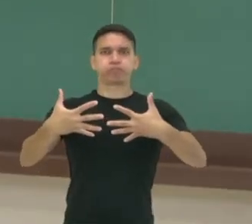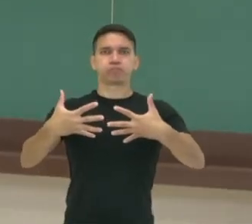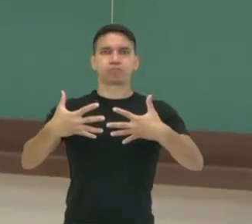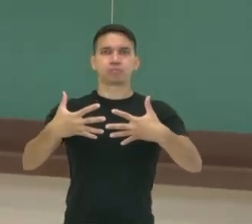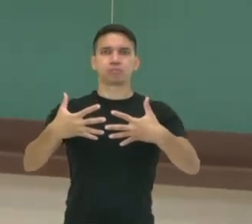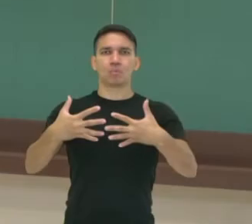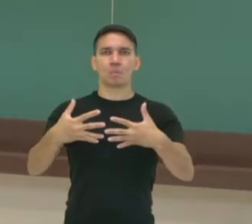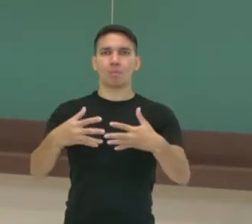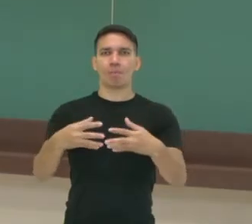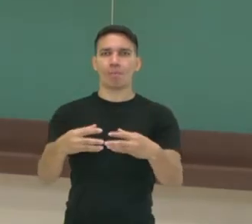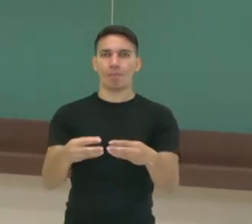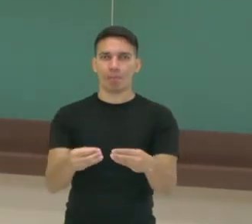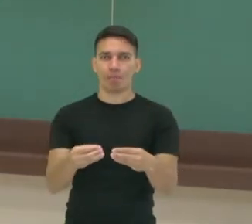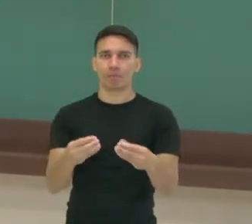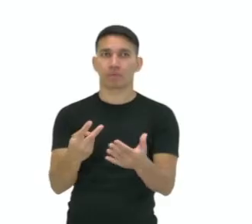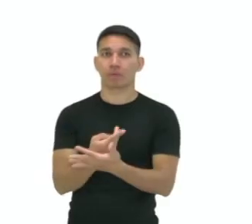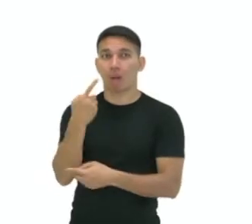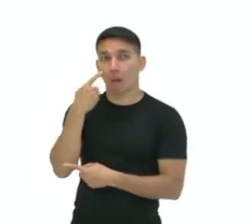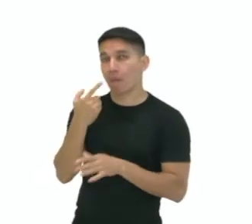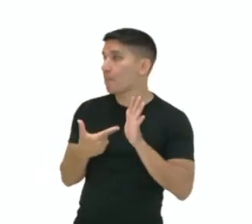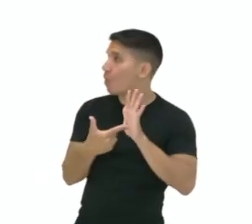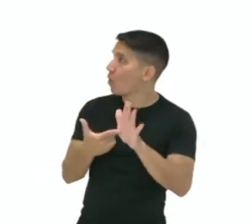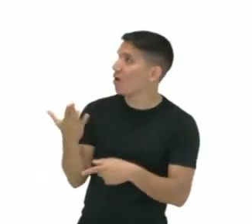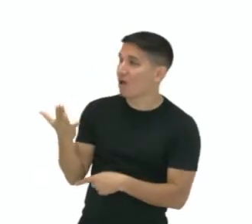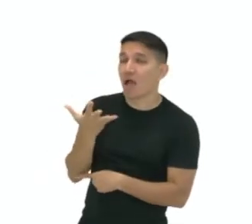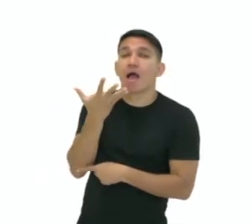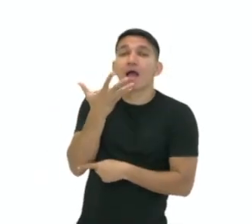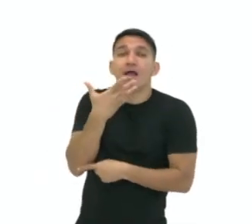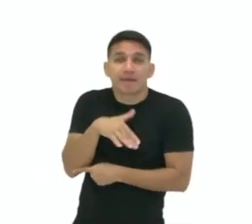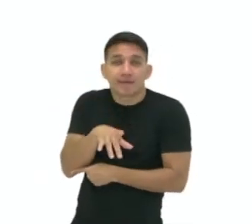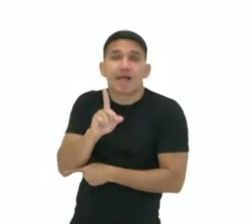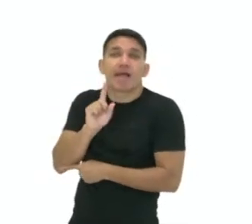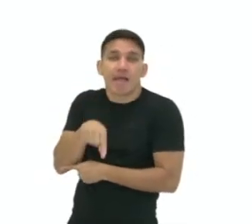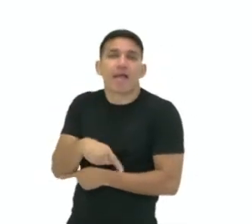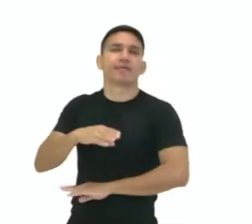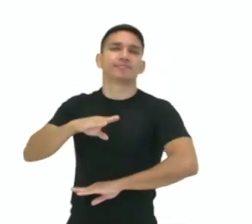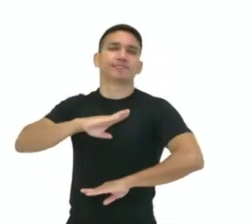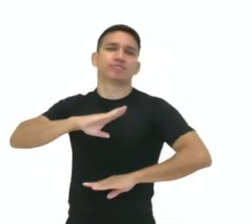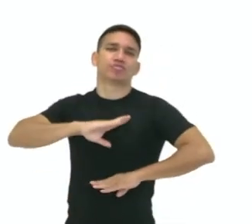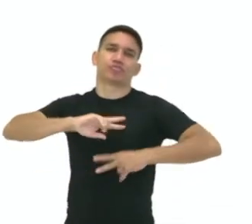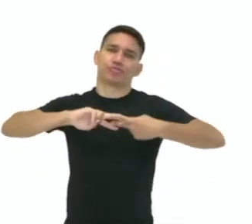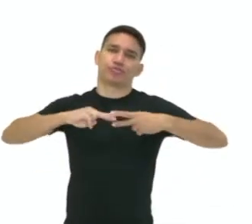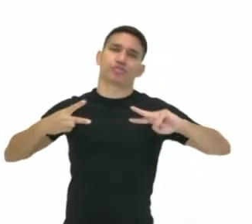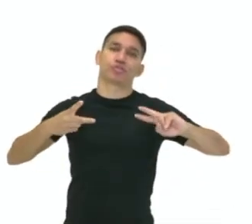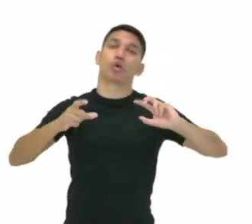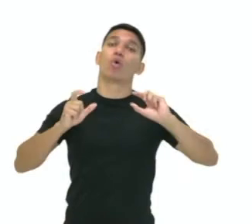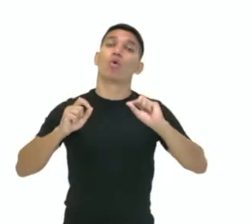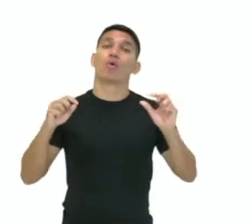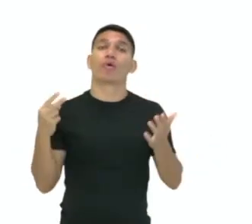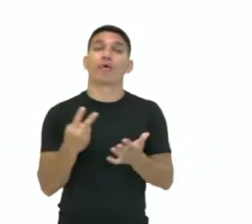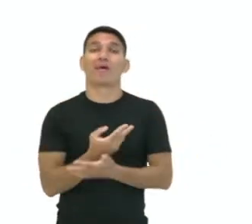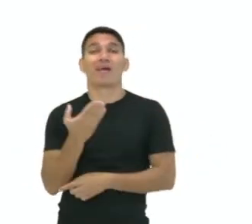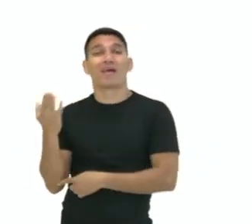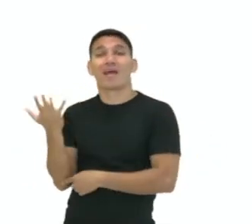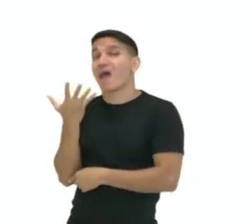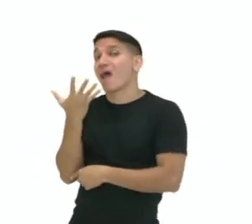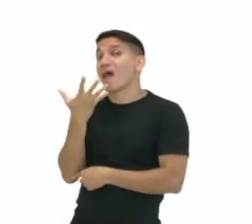aqui nós temos uma imagem de uma criança. Já que é uma situação genética, essa